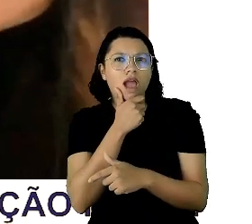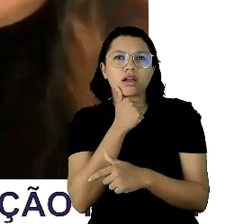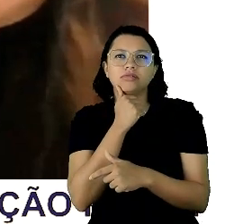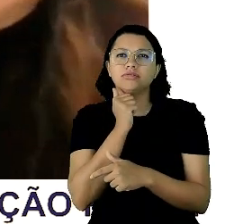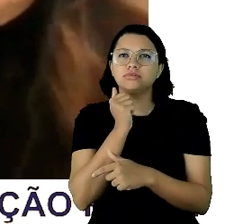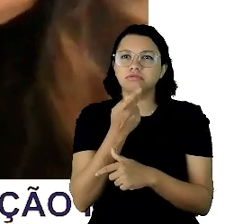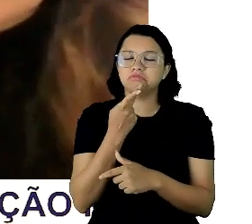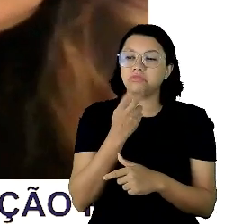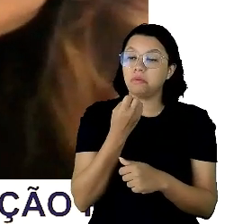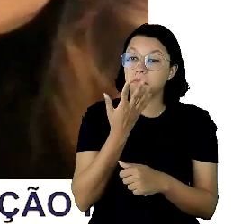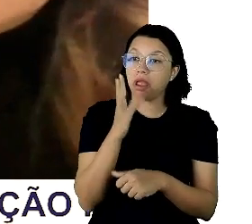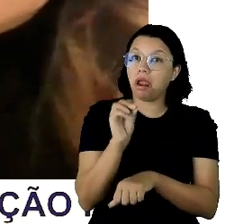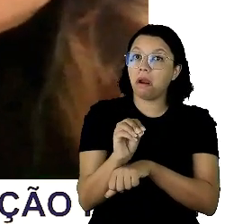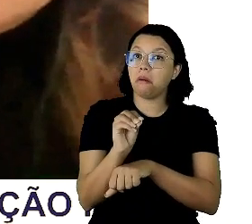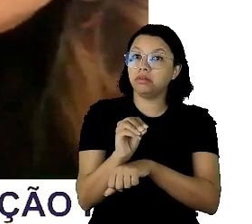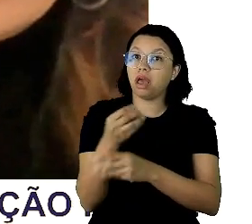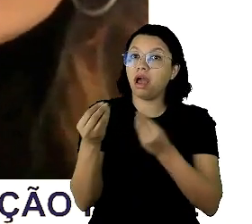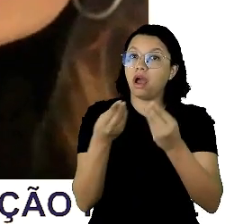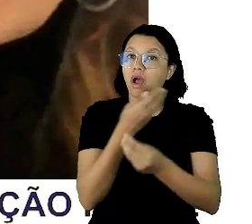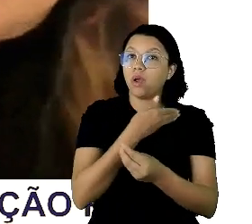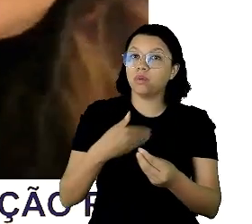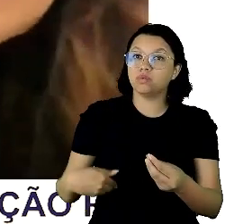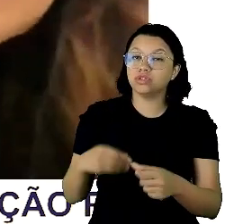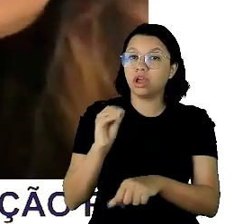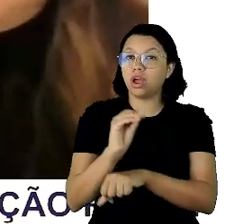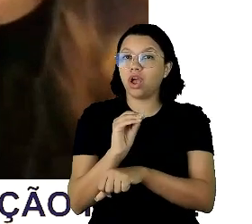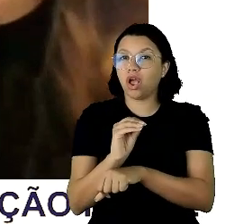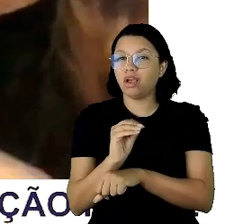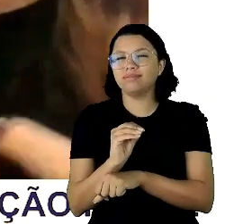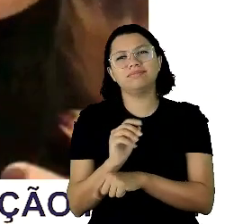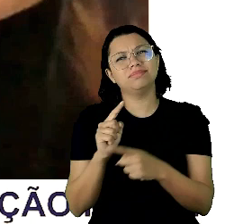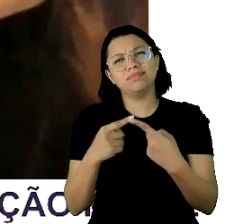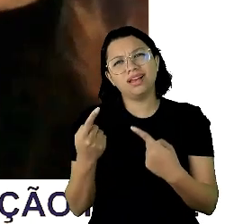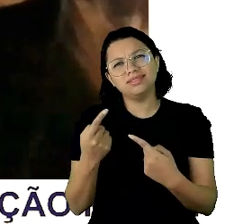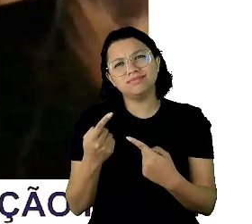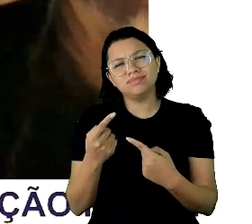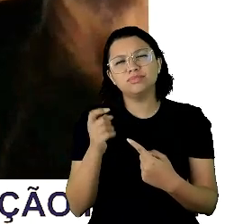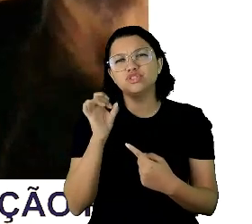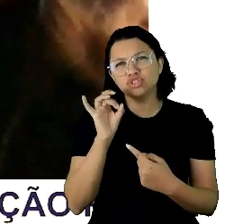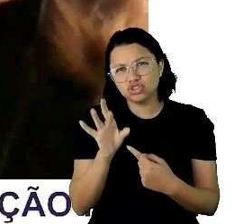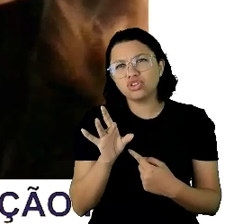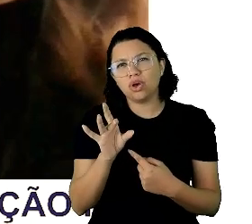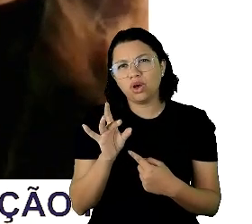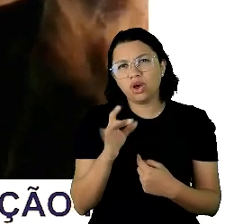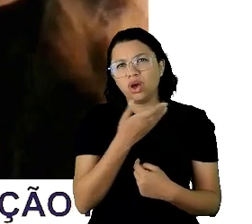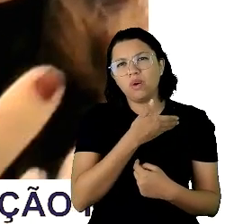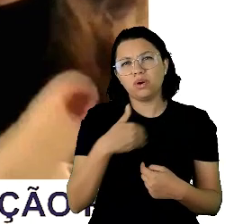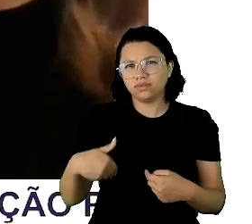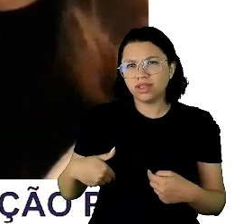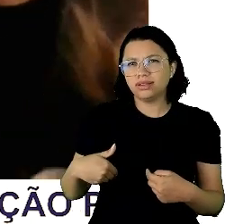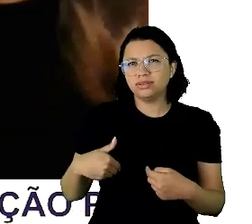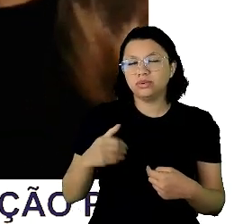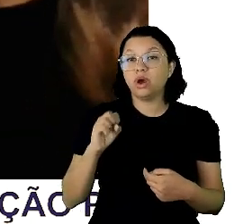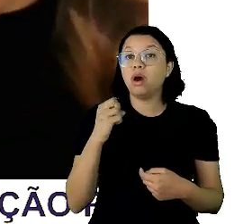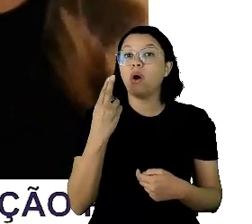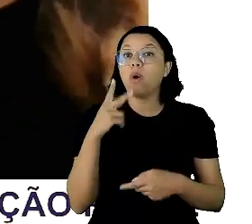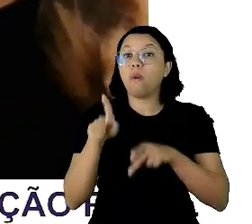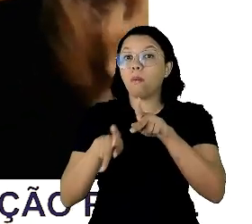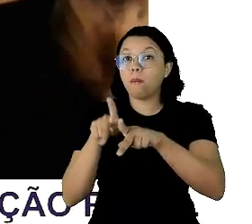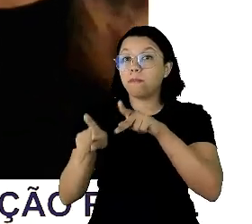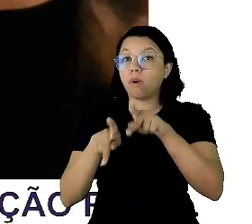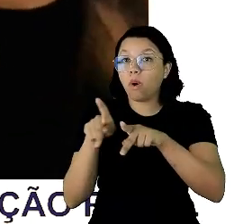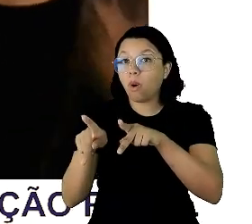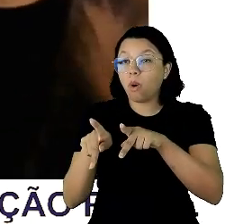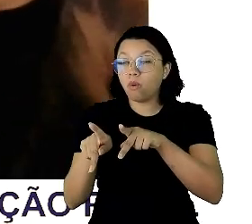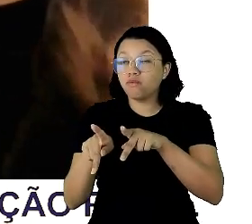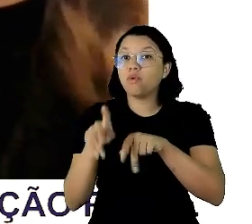é bem cuidado, como o Estado cuida. Será que é só o Estado? Ou é o povo que também tem aquela noção de que aquilo é público, mas é meu?